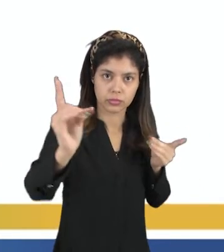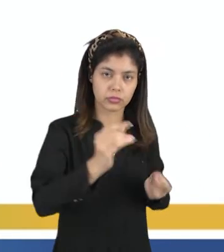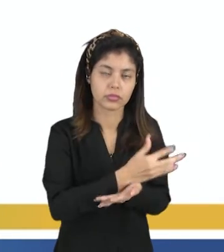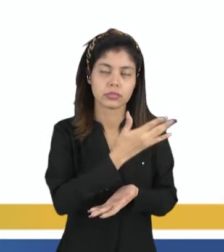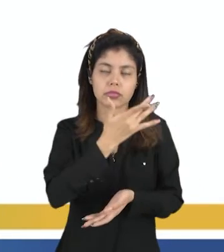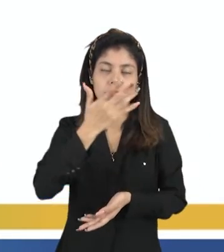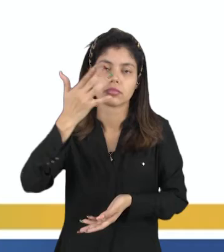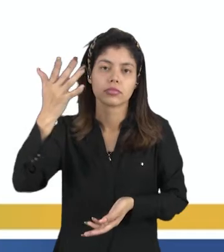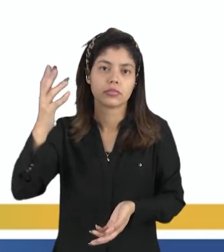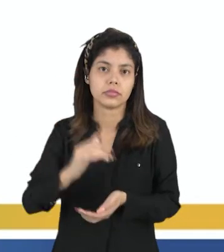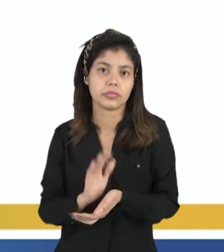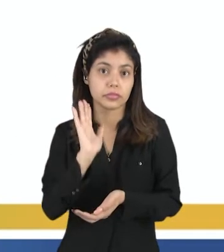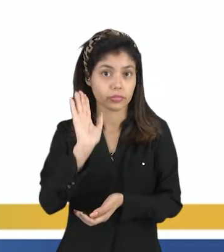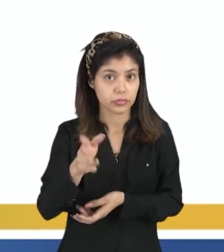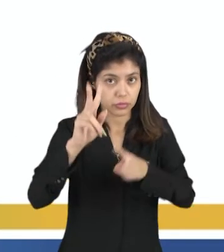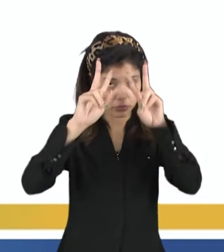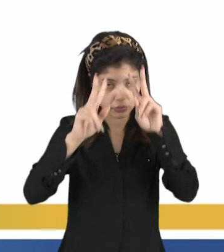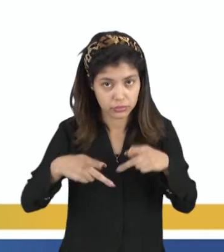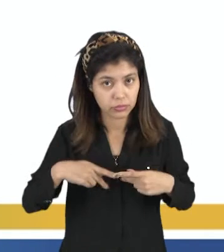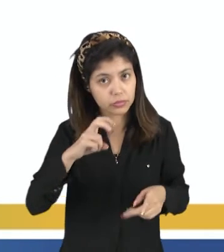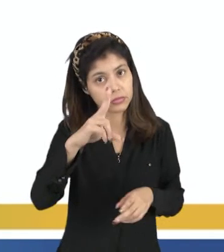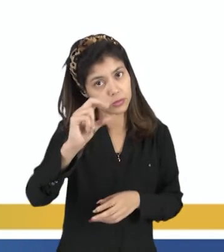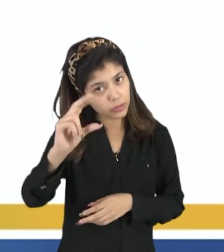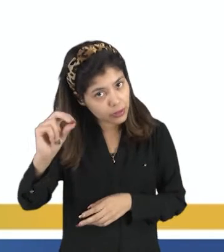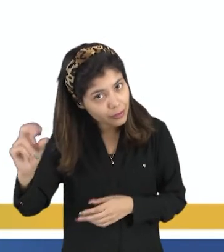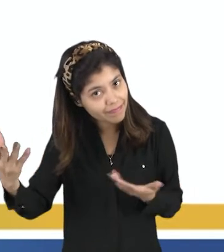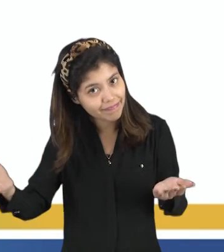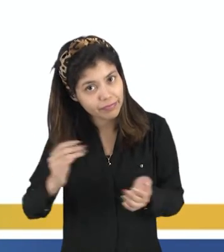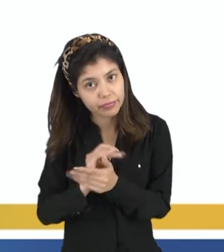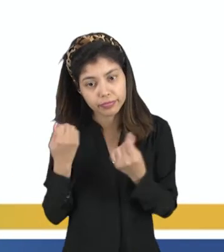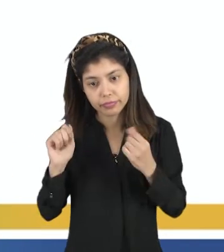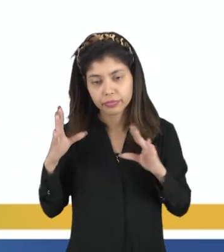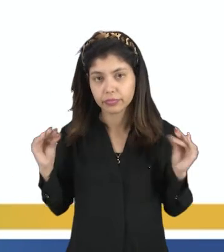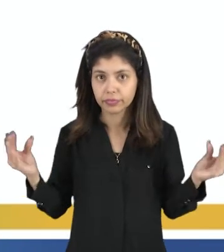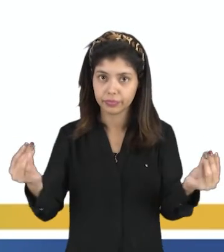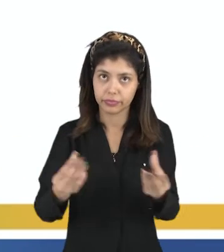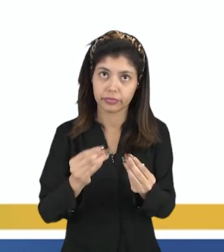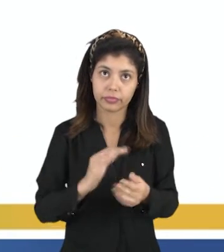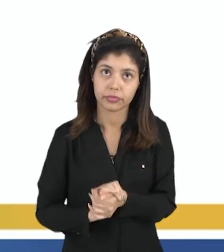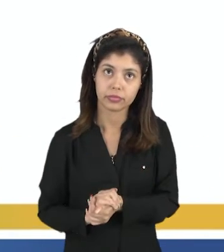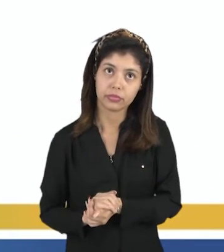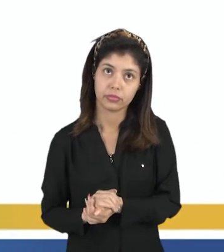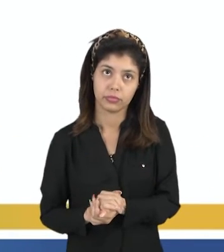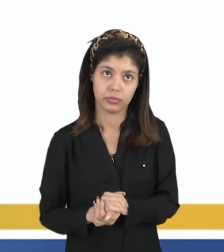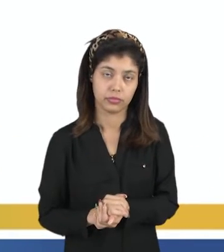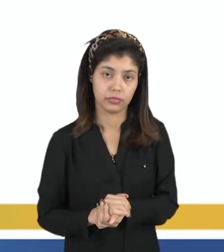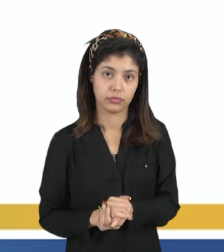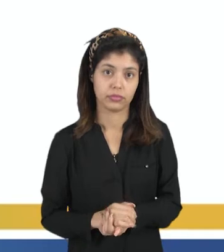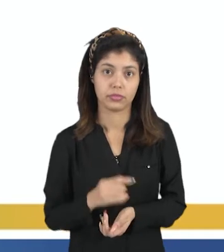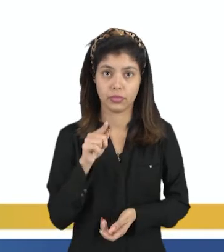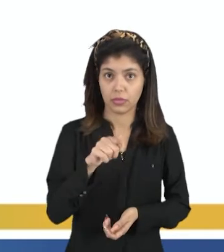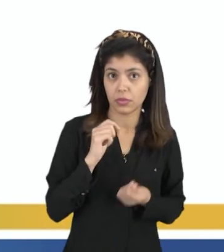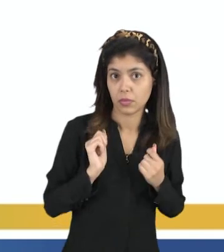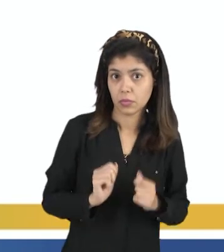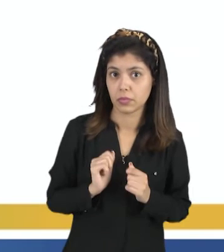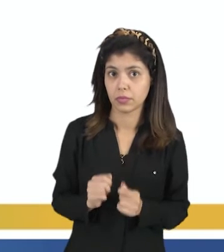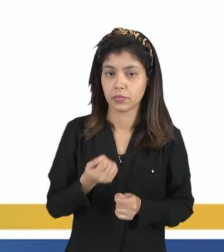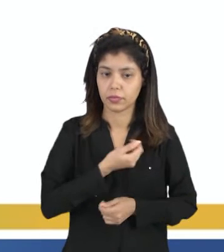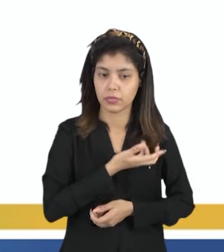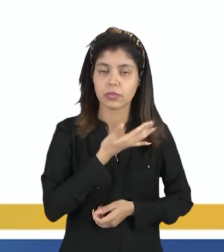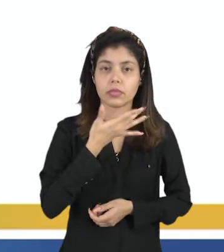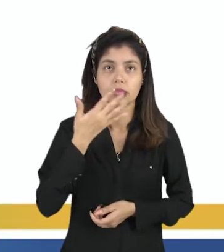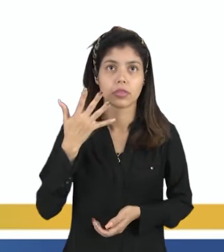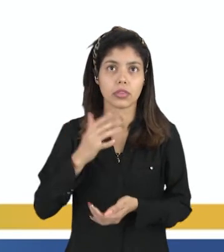Já o ser humano é preciso de 500 milhões de moléculas dessas substâncias por metro cúbico para que o odor possa ser